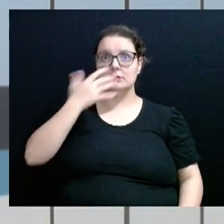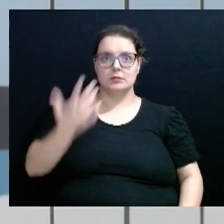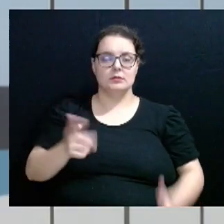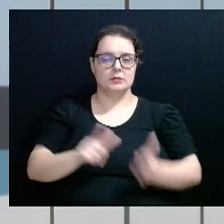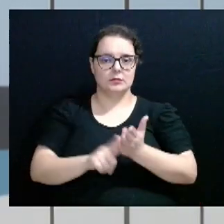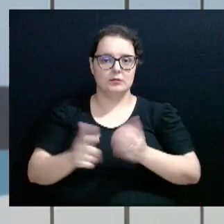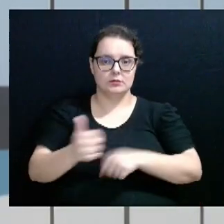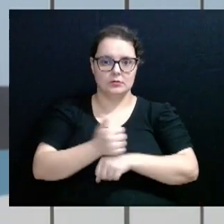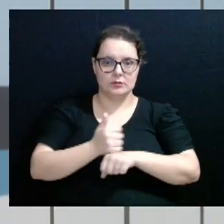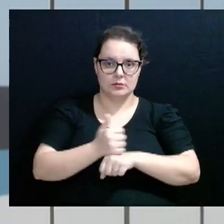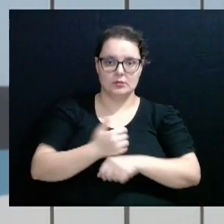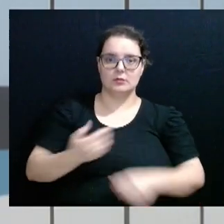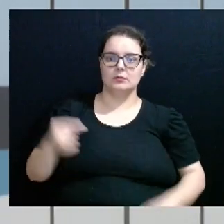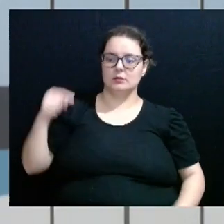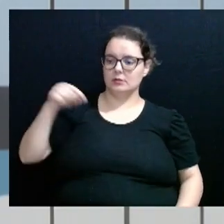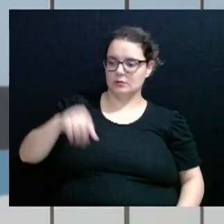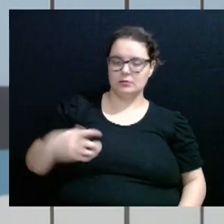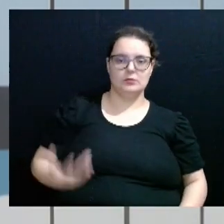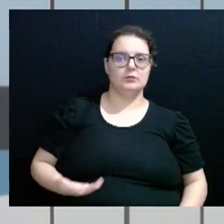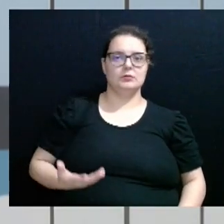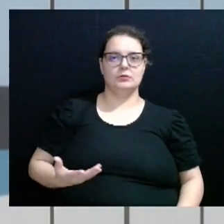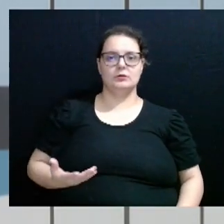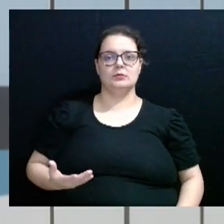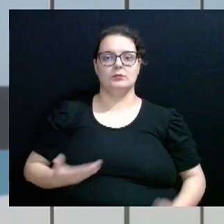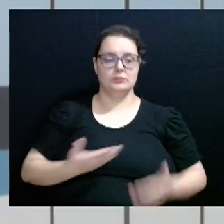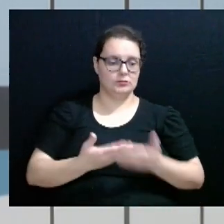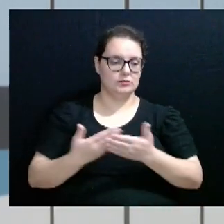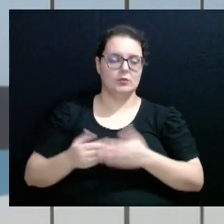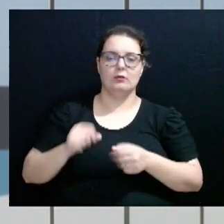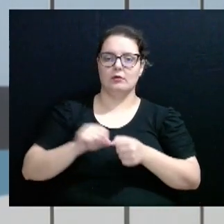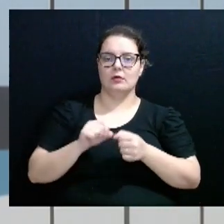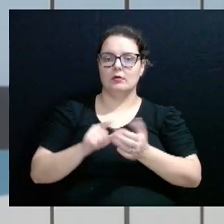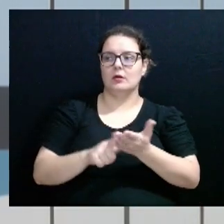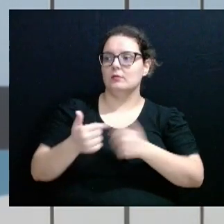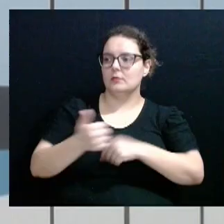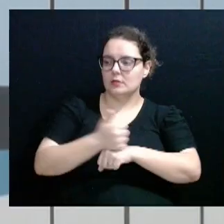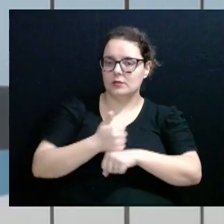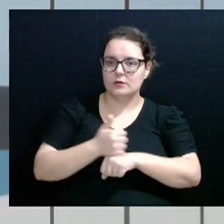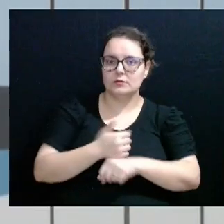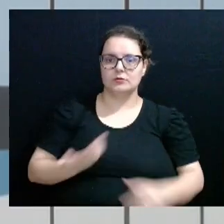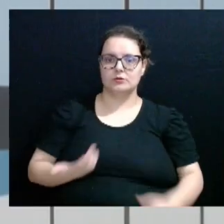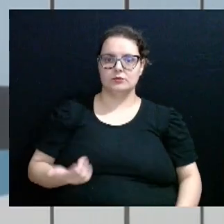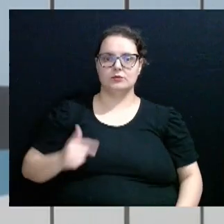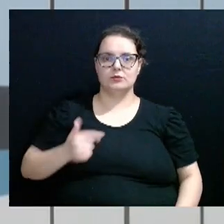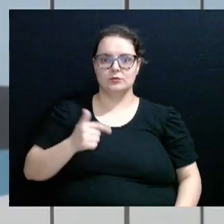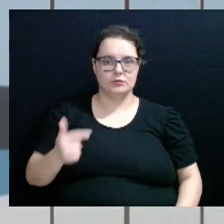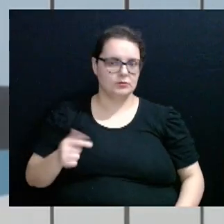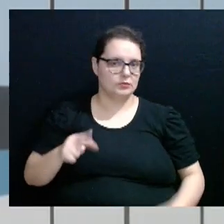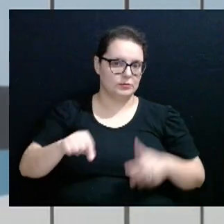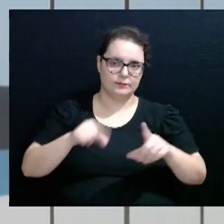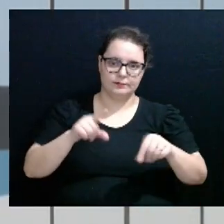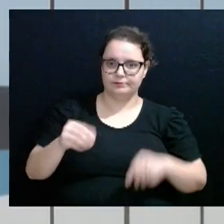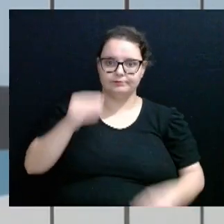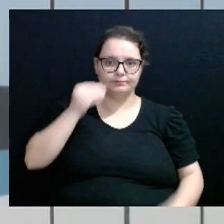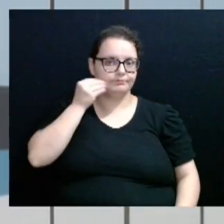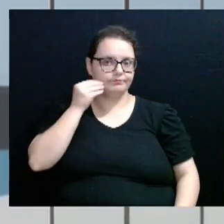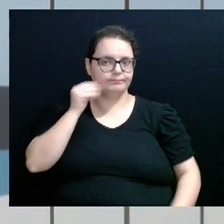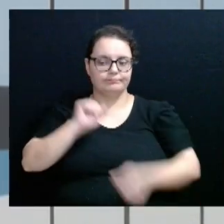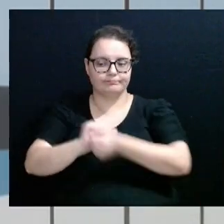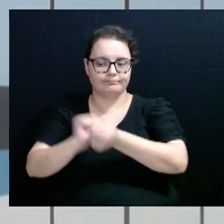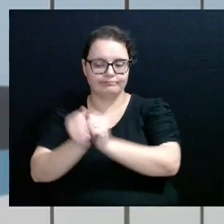lá, o estudante, né, que estava fazendo jornalismo lá, ele não tinha muitas opções de tentar encaixar uma pauta, uma matéria